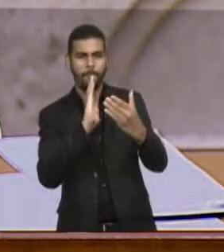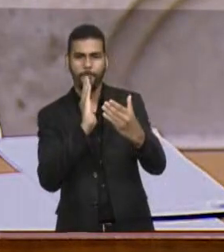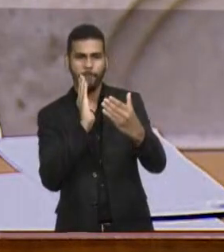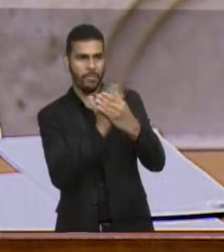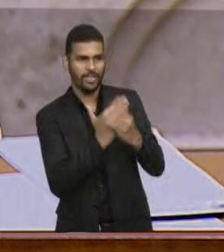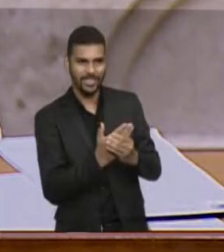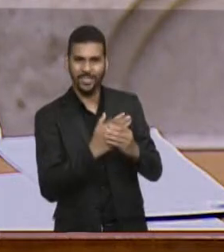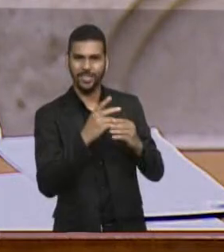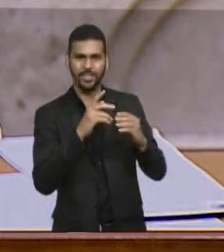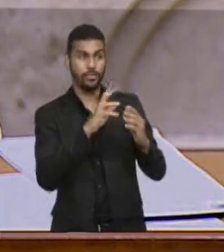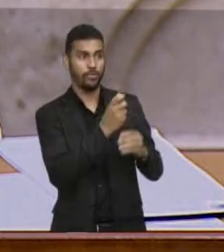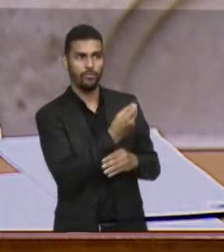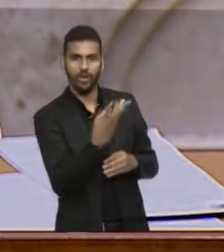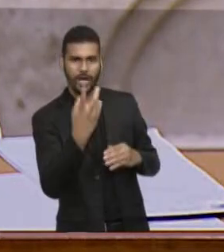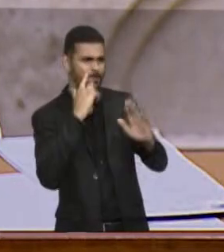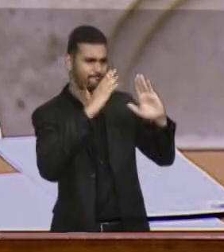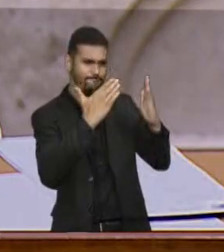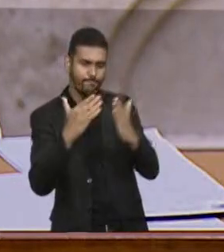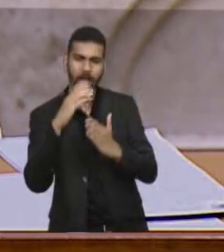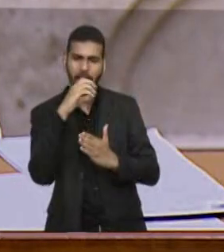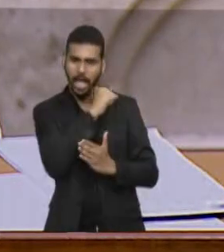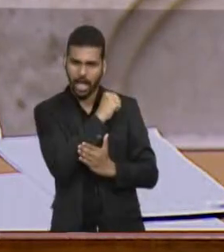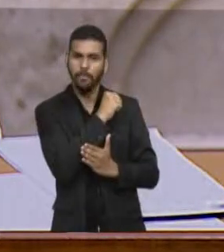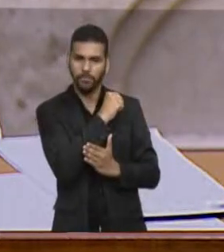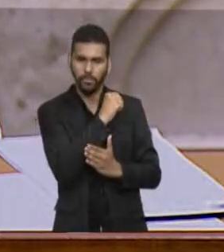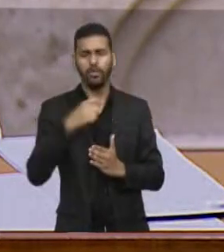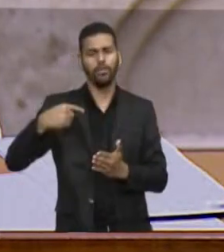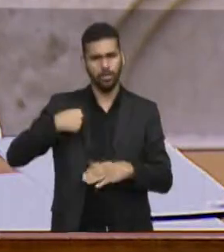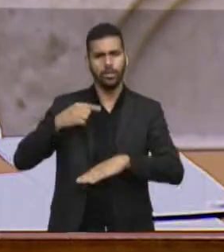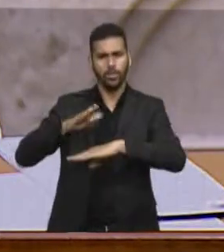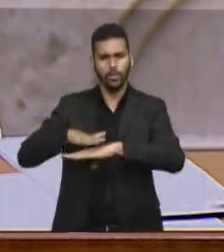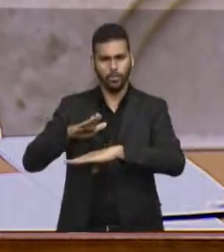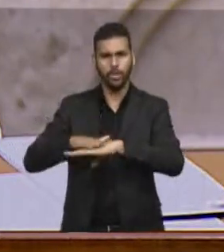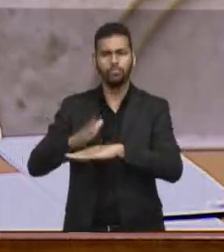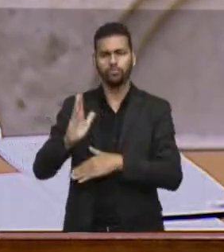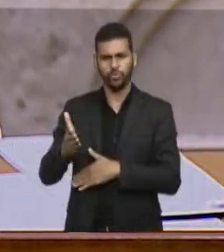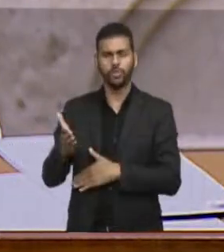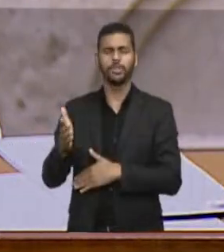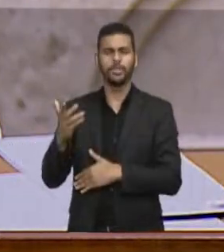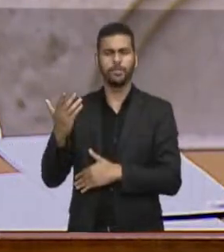carcerários eu havia inclusive já